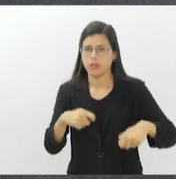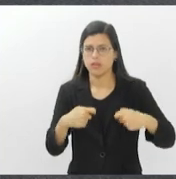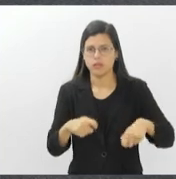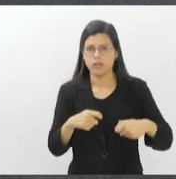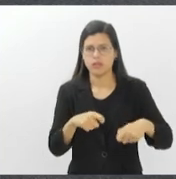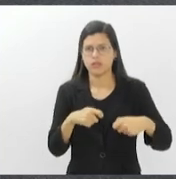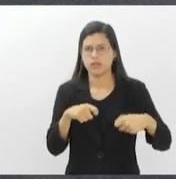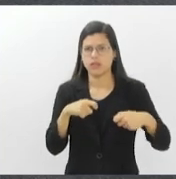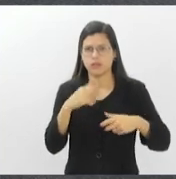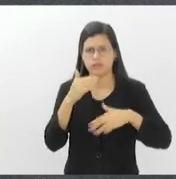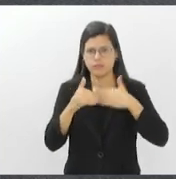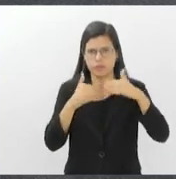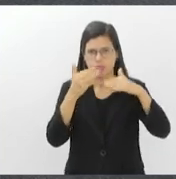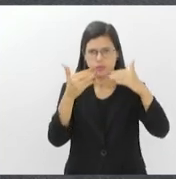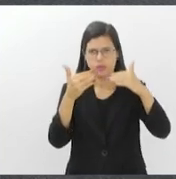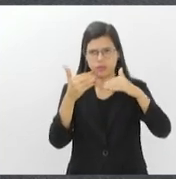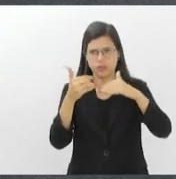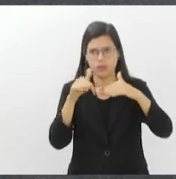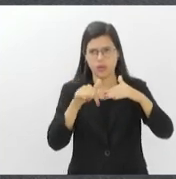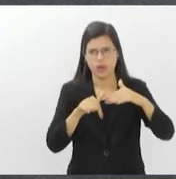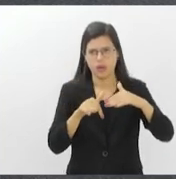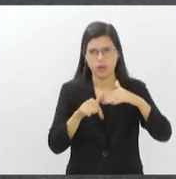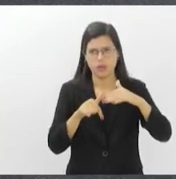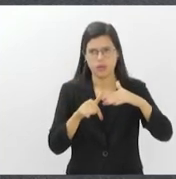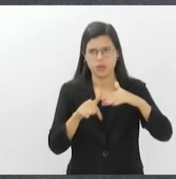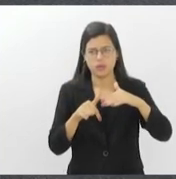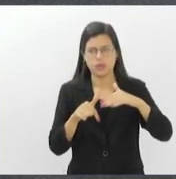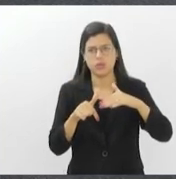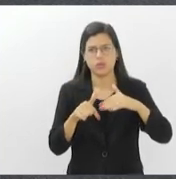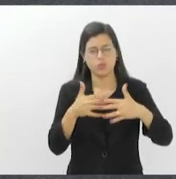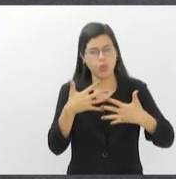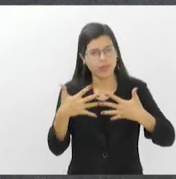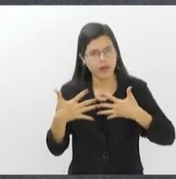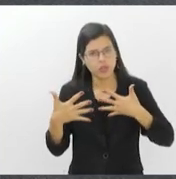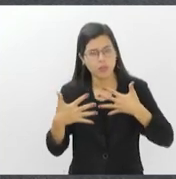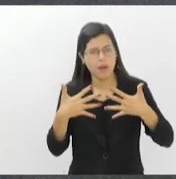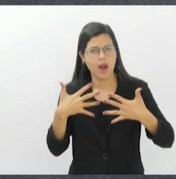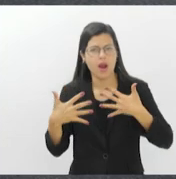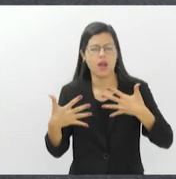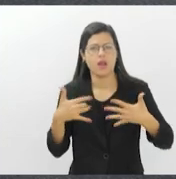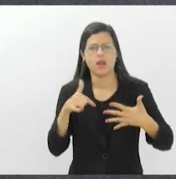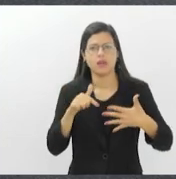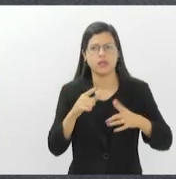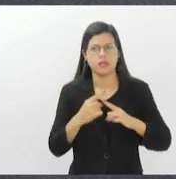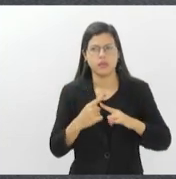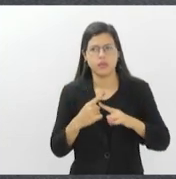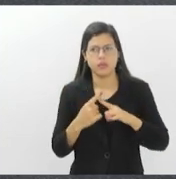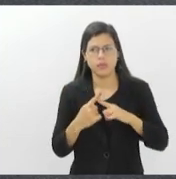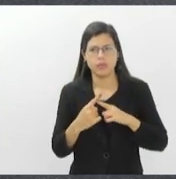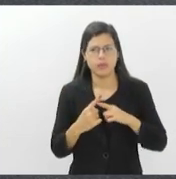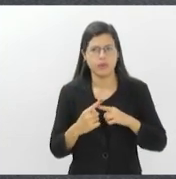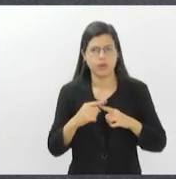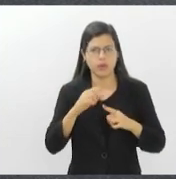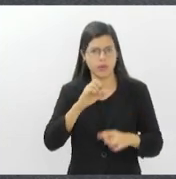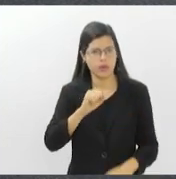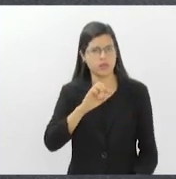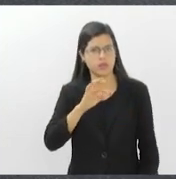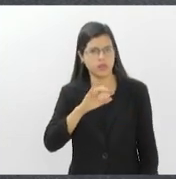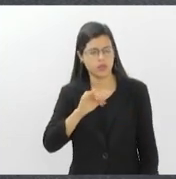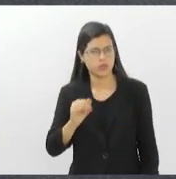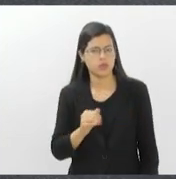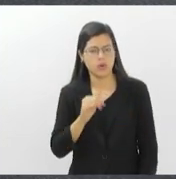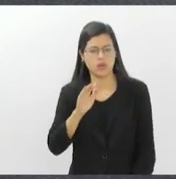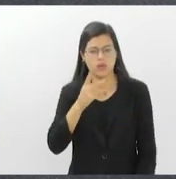esse processo seja apreciado com celeridade, uma vez que o STJ já diz que